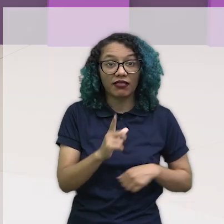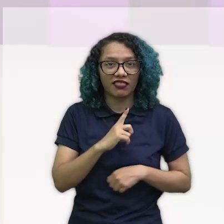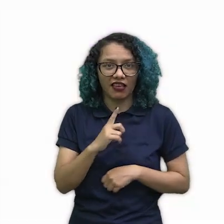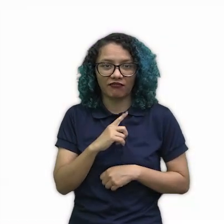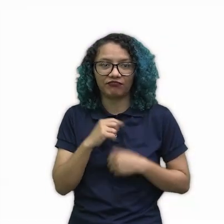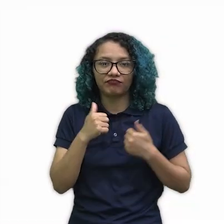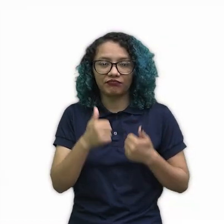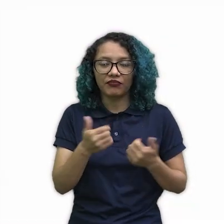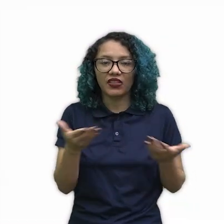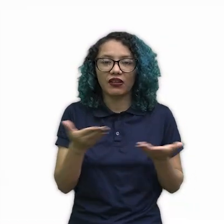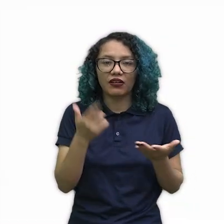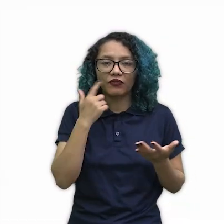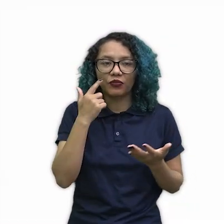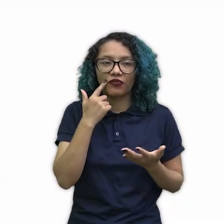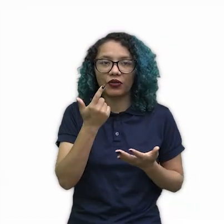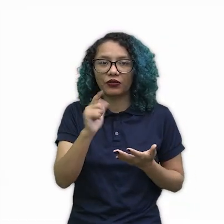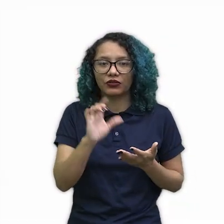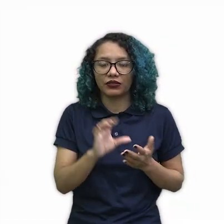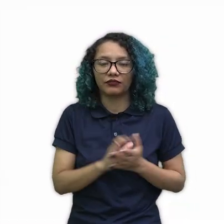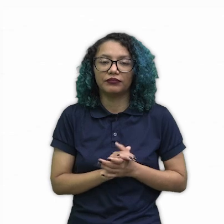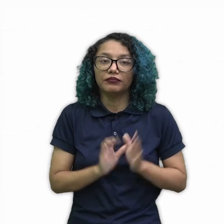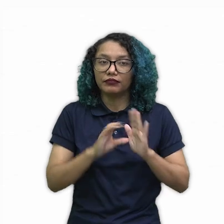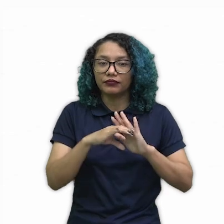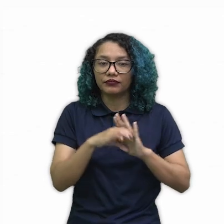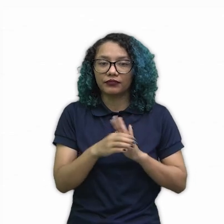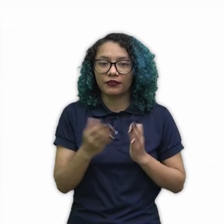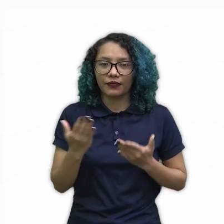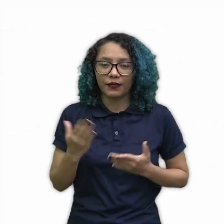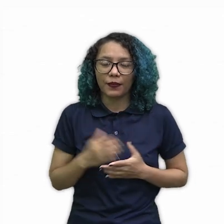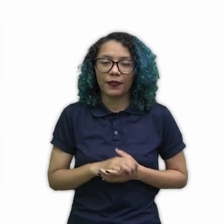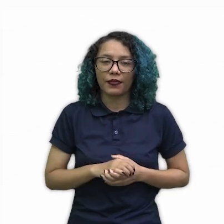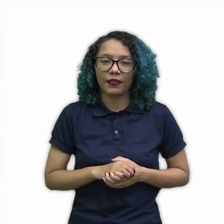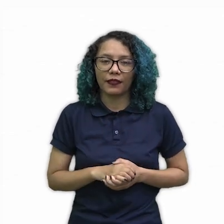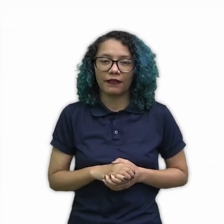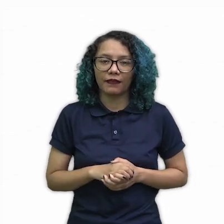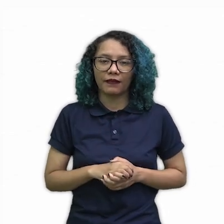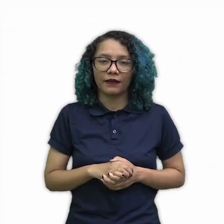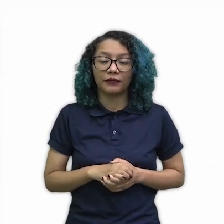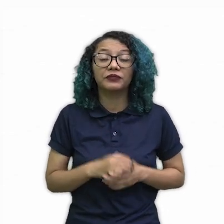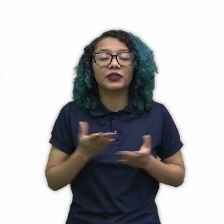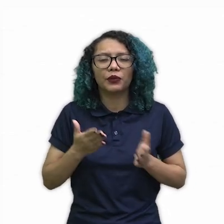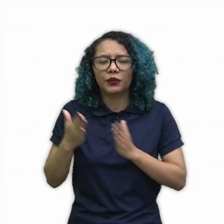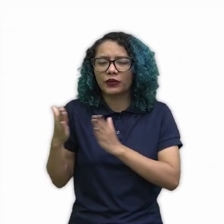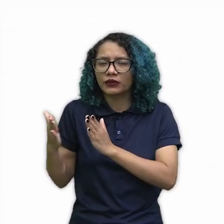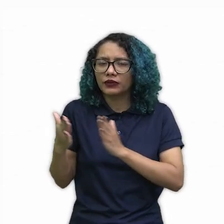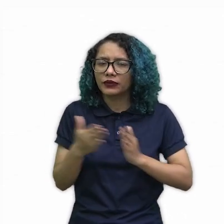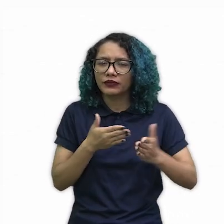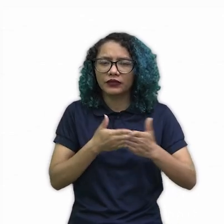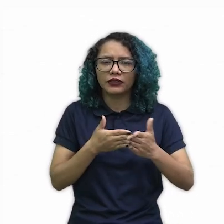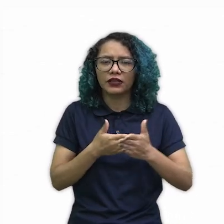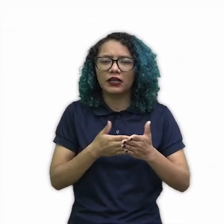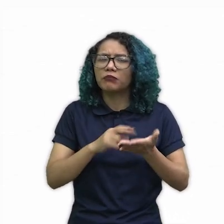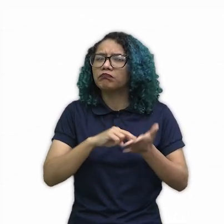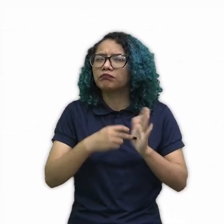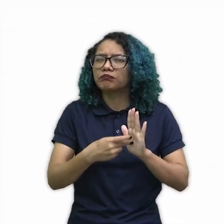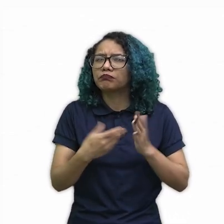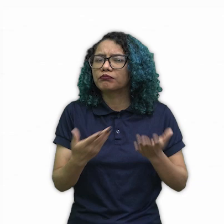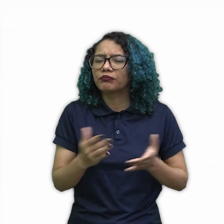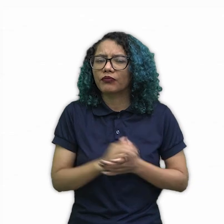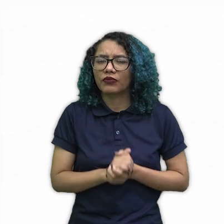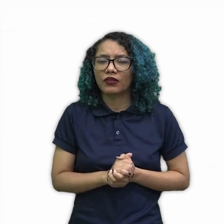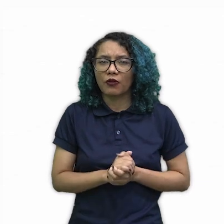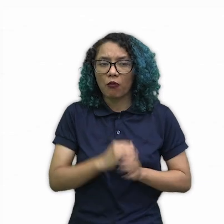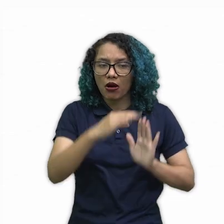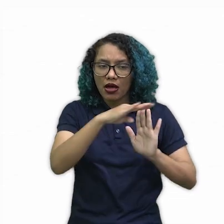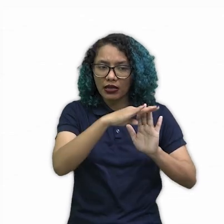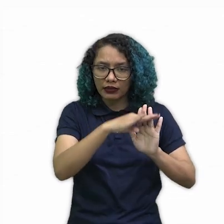nessa cartela para a gente ver mais algumas definições. Veja aí, ó. Sequência finita. Uma sequência finita é uma